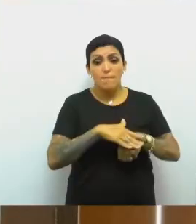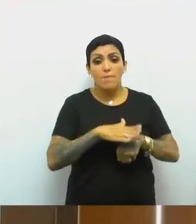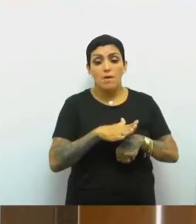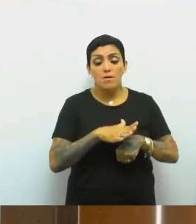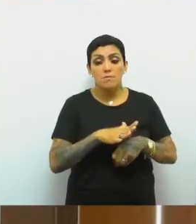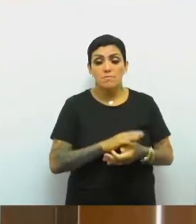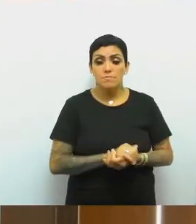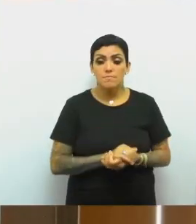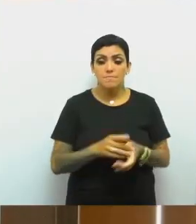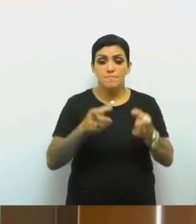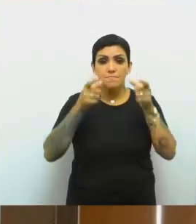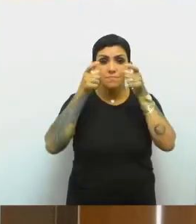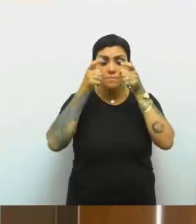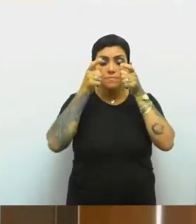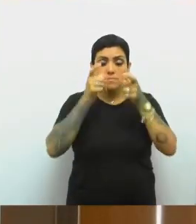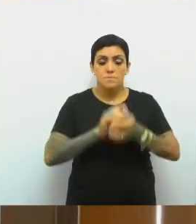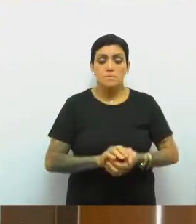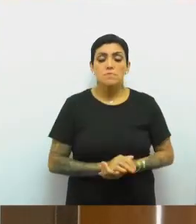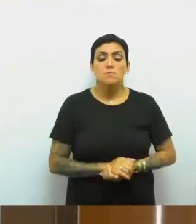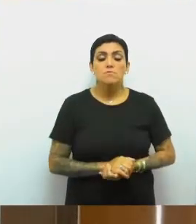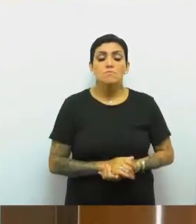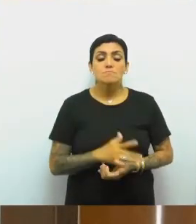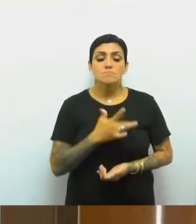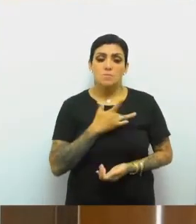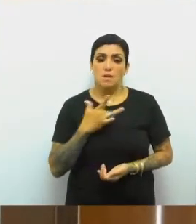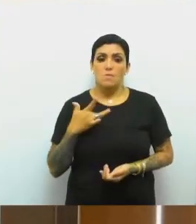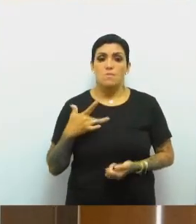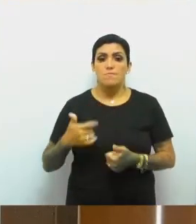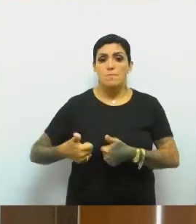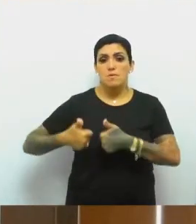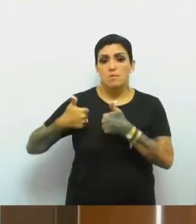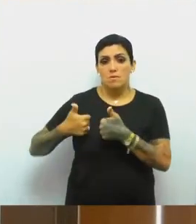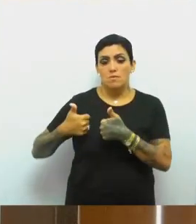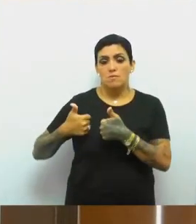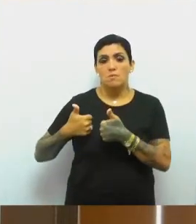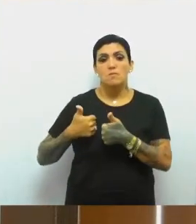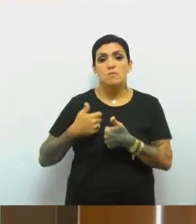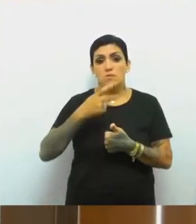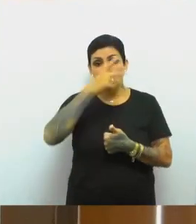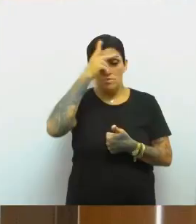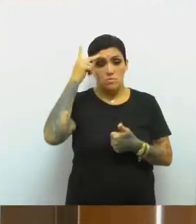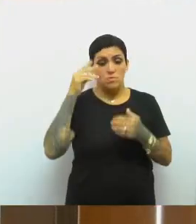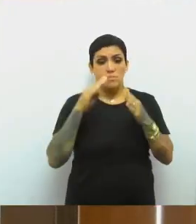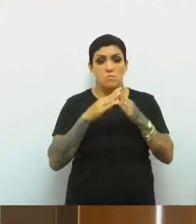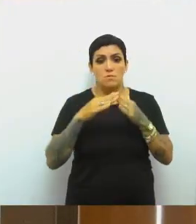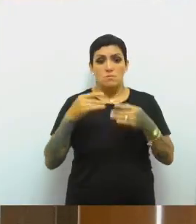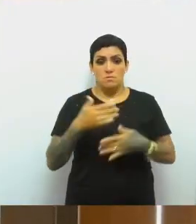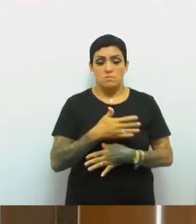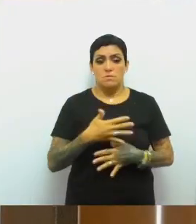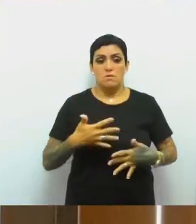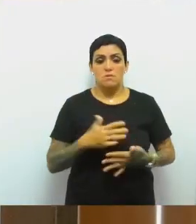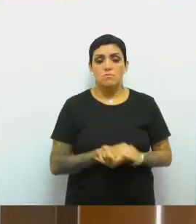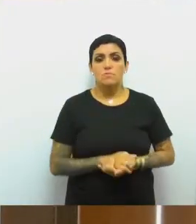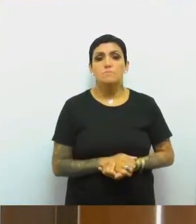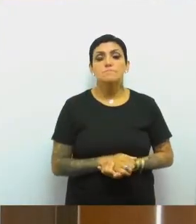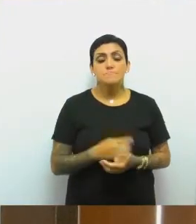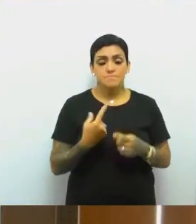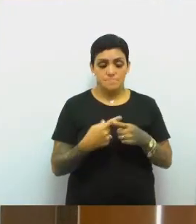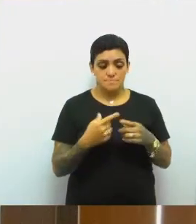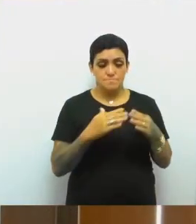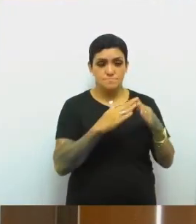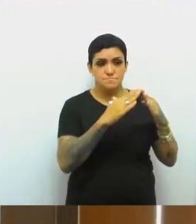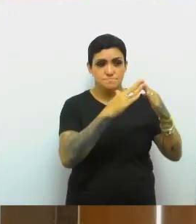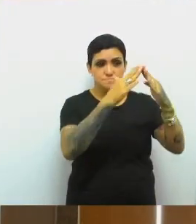grande contribuição para a saúde da nossa população, porque ficar sem água e também morar em locais